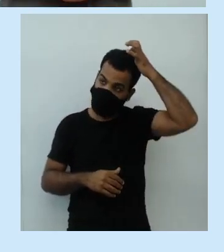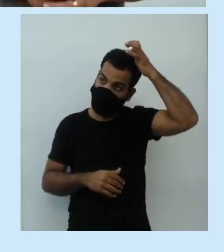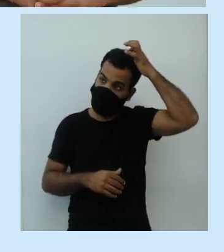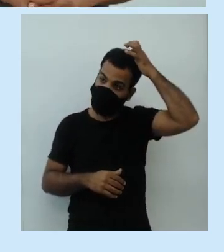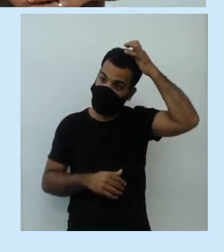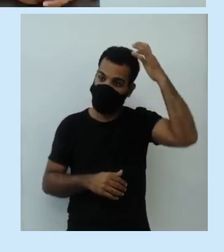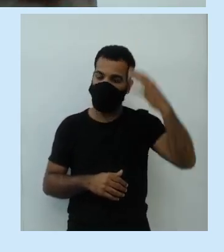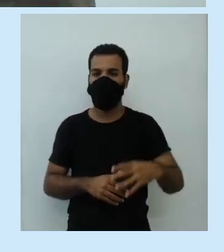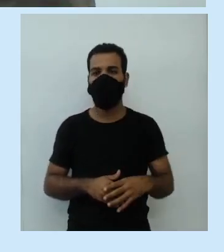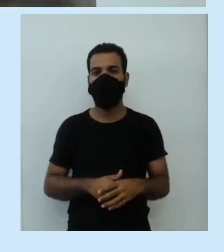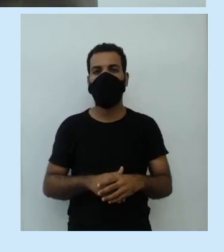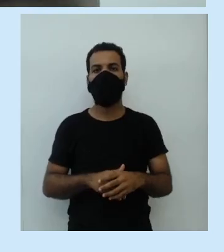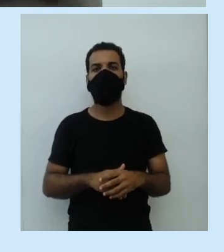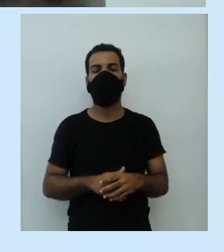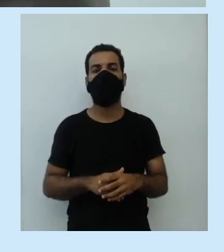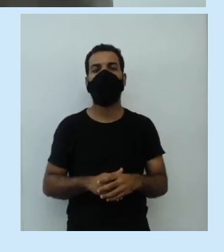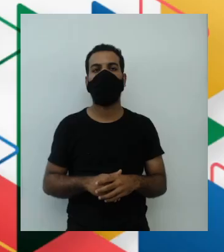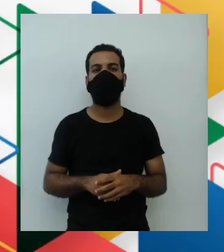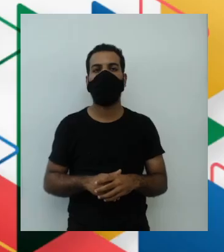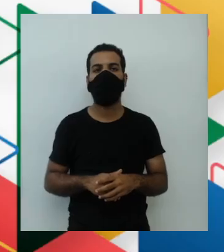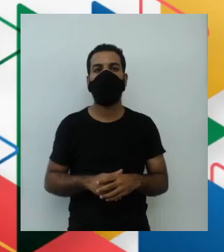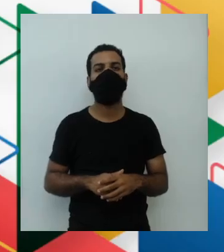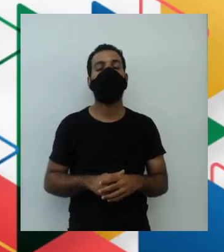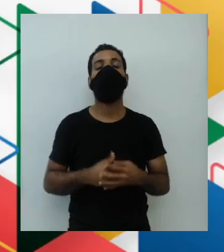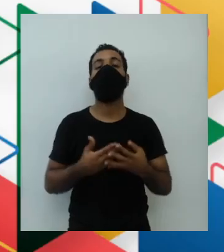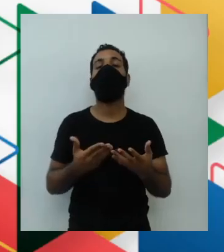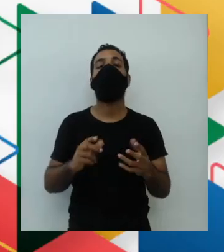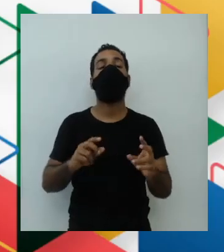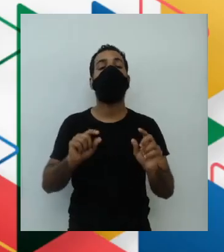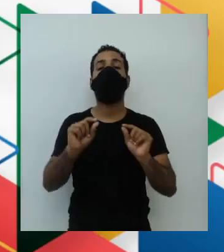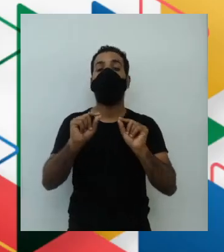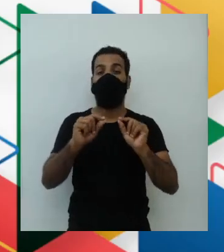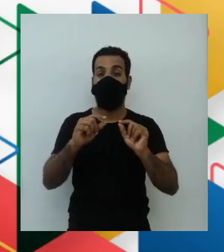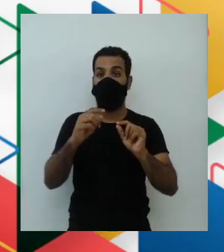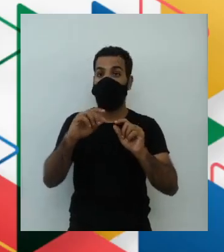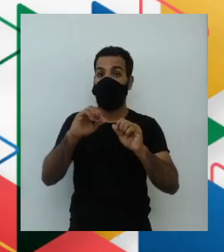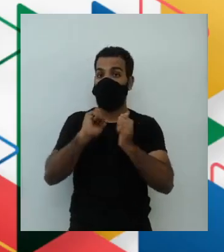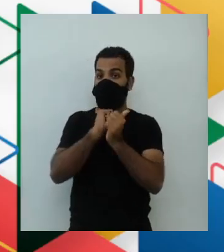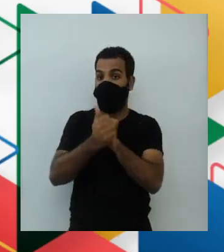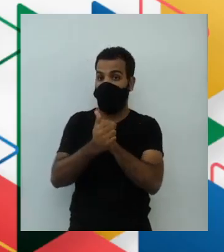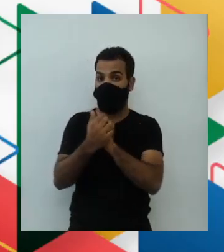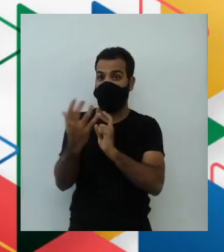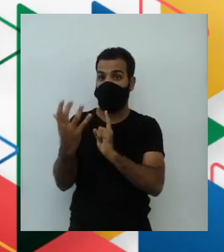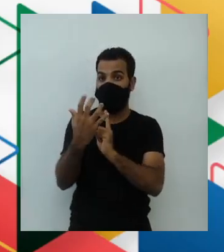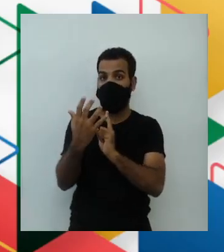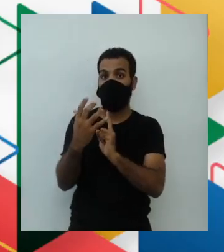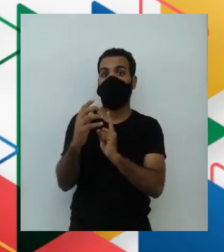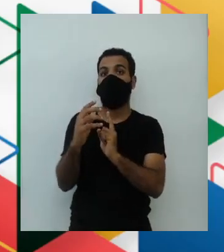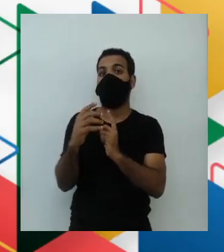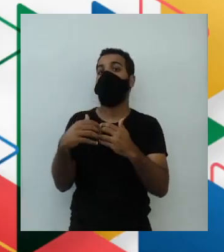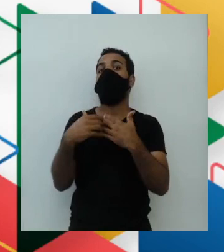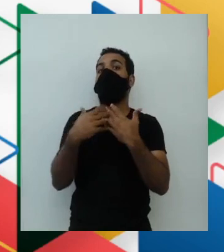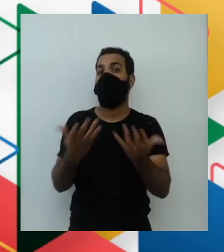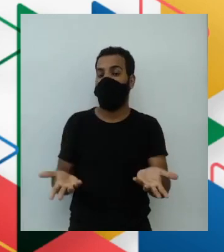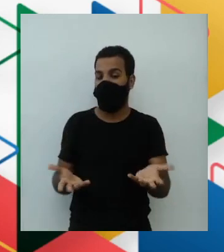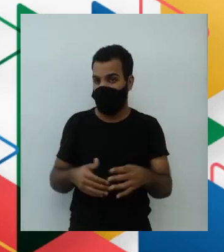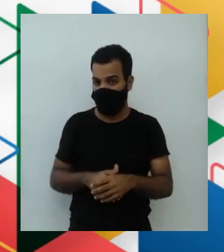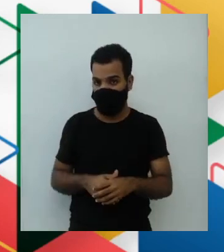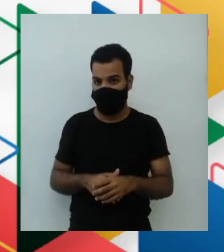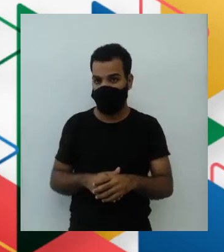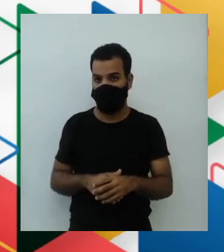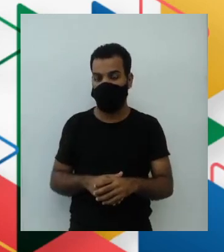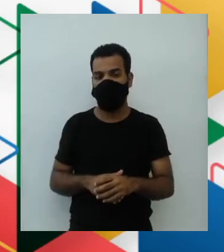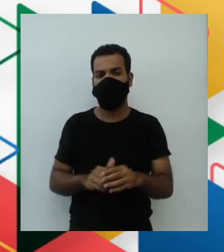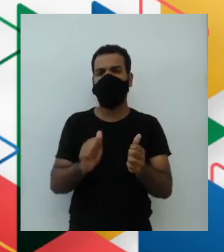mídia fala sobre a questão da influência que o esporte tem sobre nós? O que é que diz